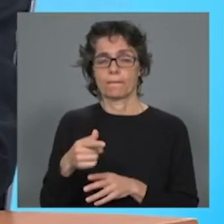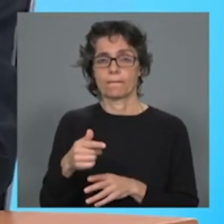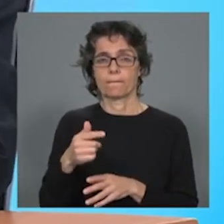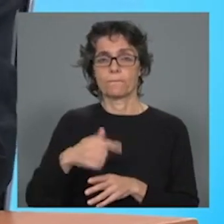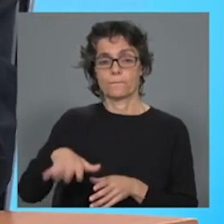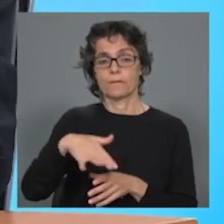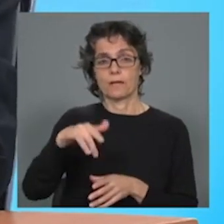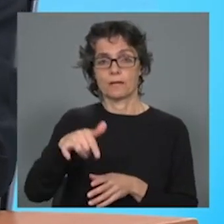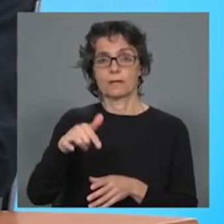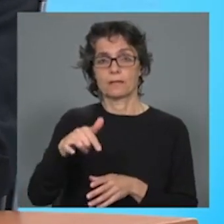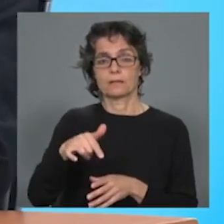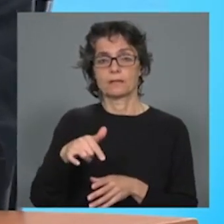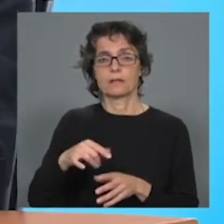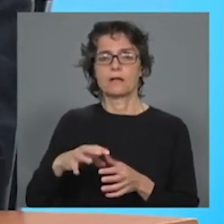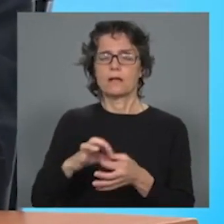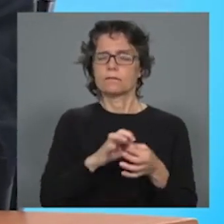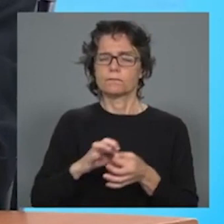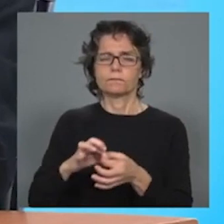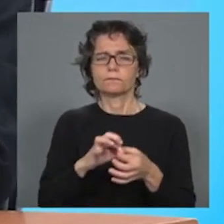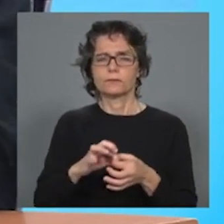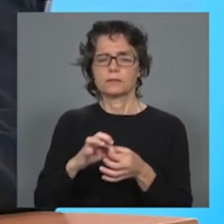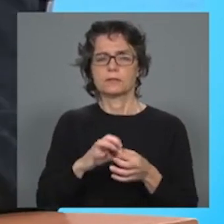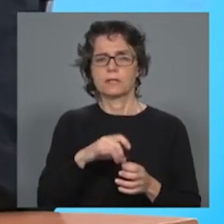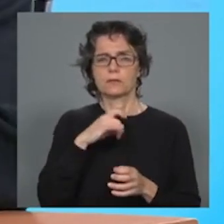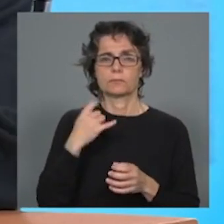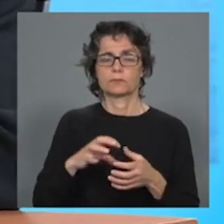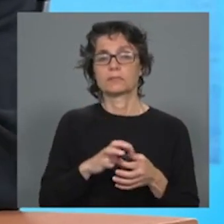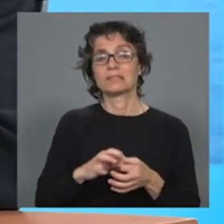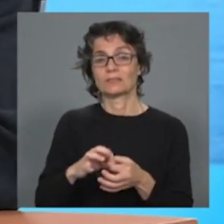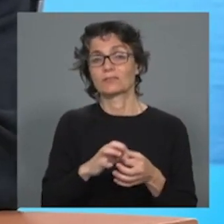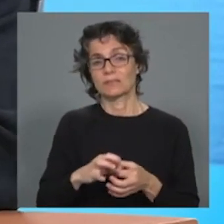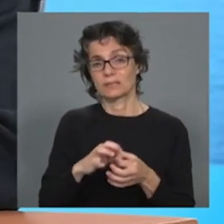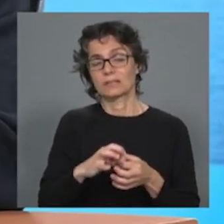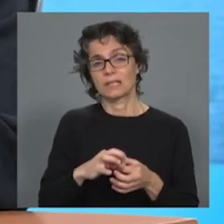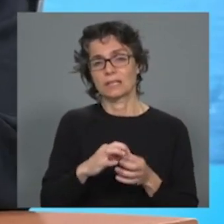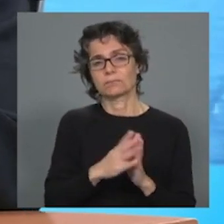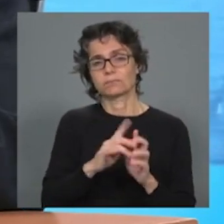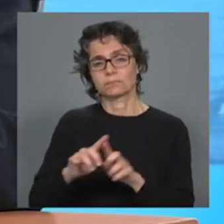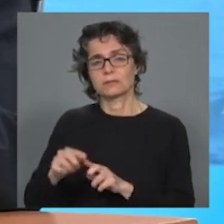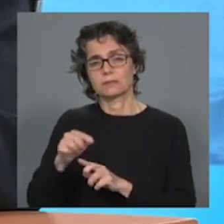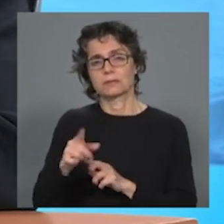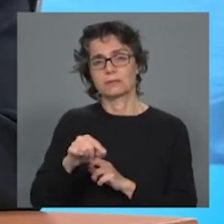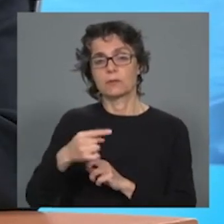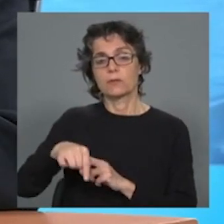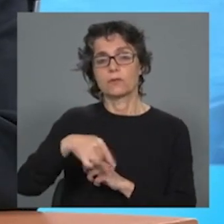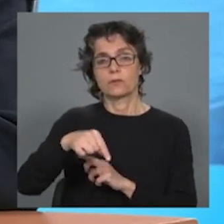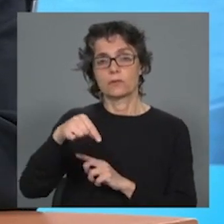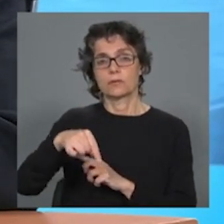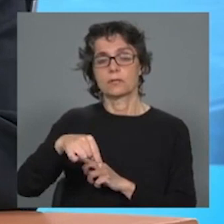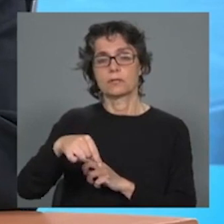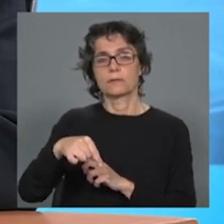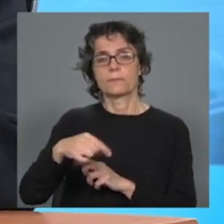da fraternidade secular e da fraternidade sacerdotal são duas zonas em que nós tivemos então